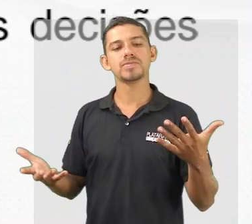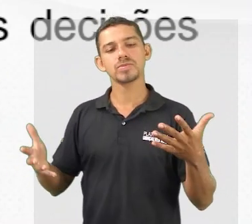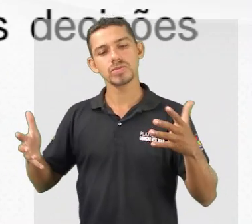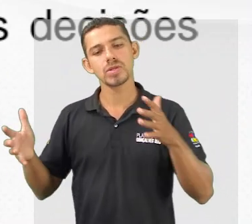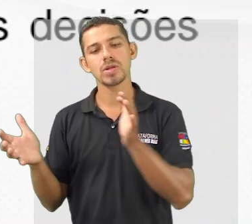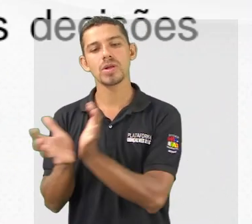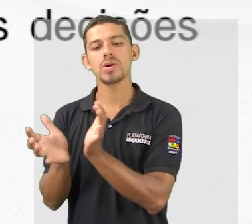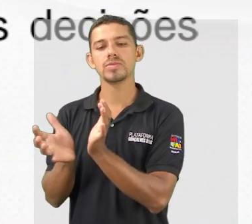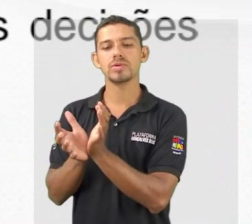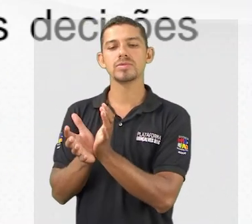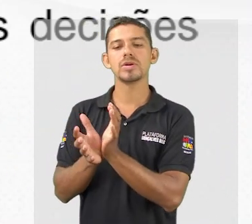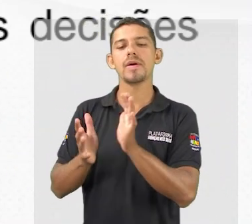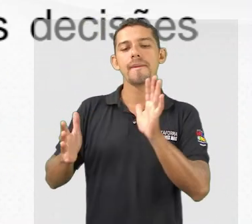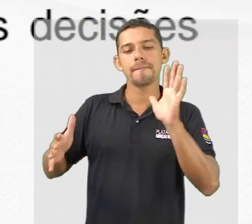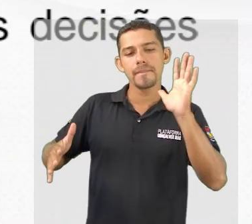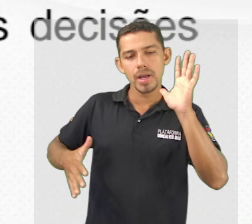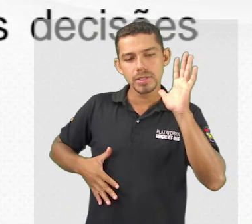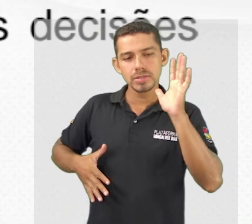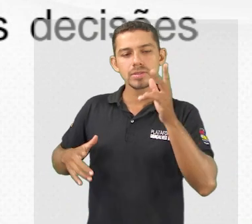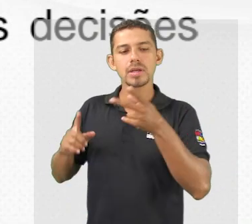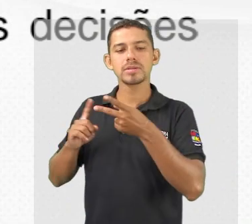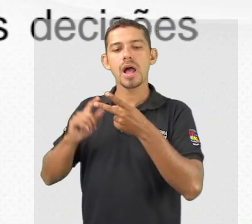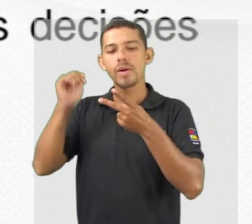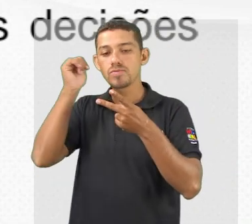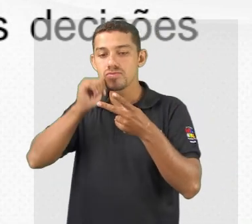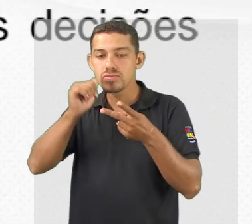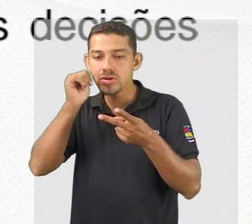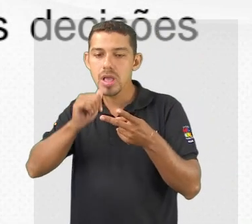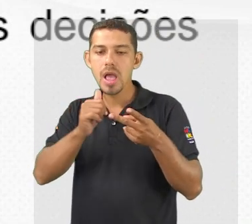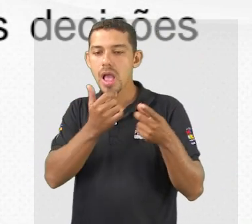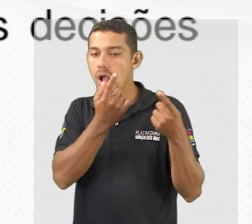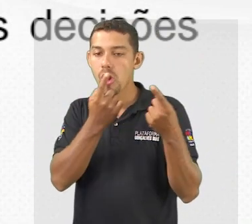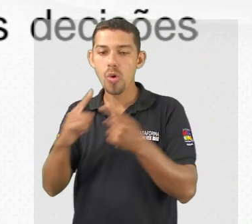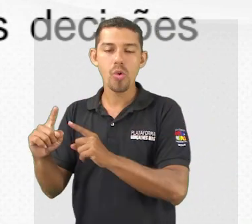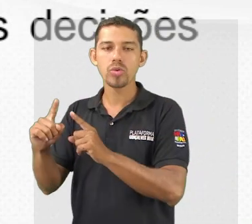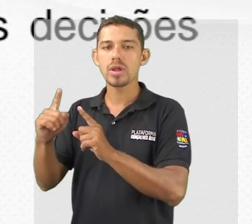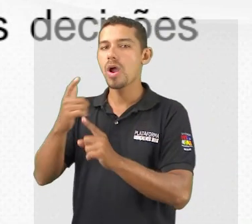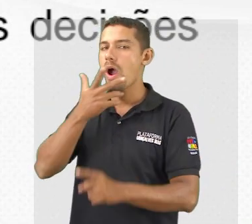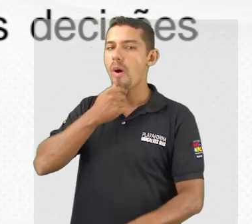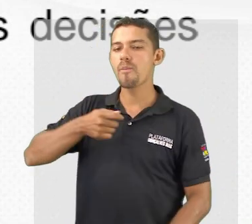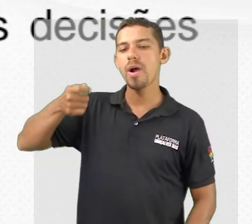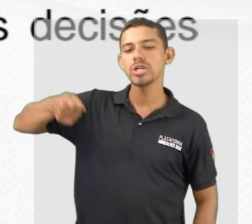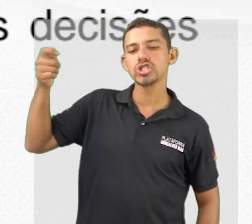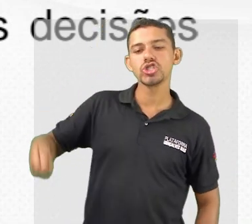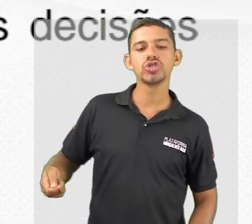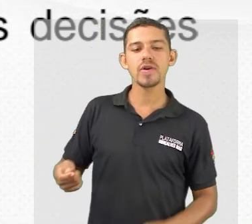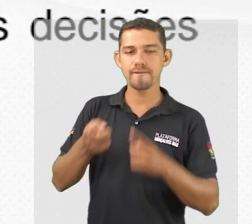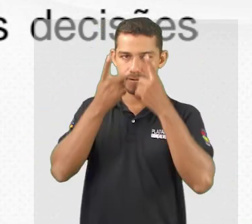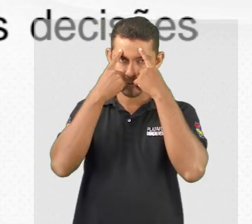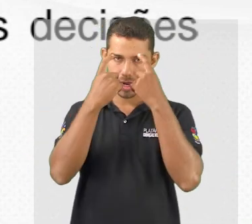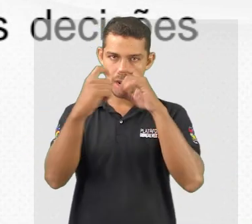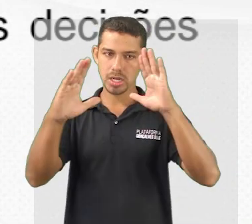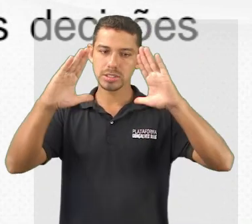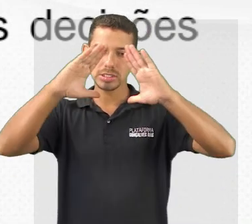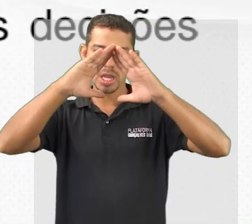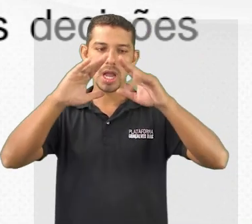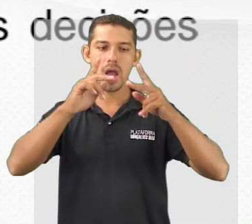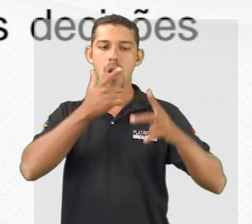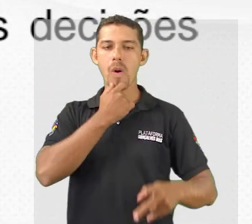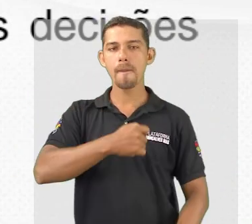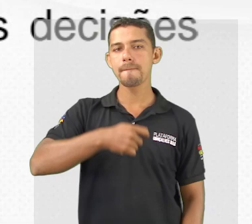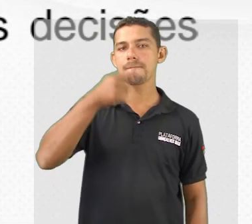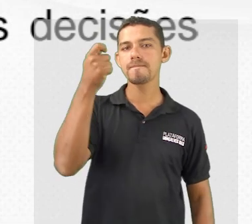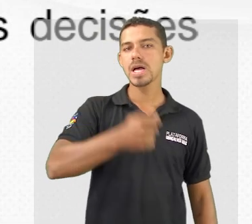grupos marginalizados, como é o caso das mulheres na luta contra o machismo, contra a violência doméstica, contra o